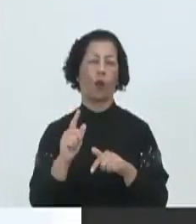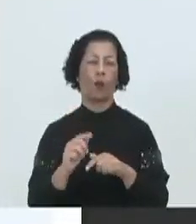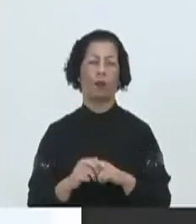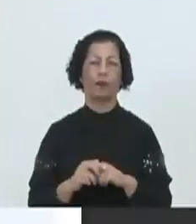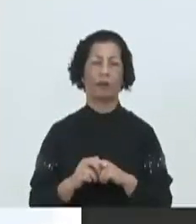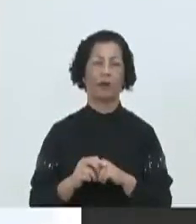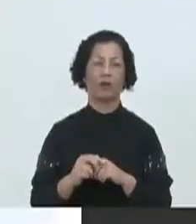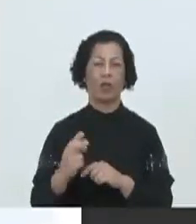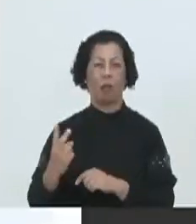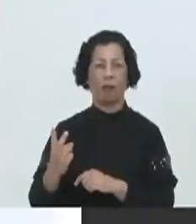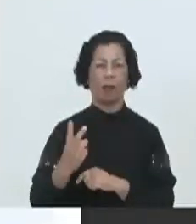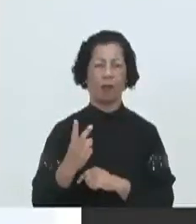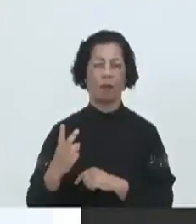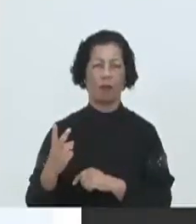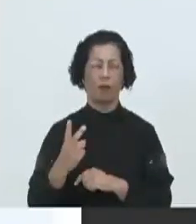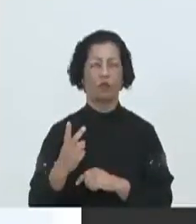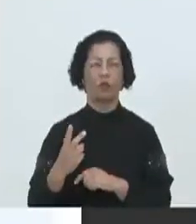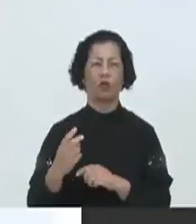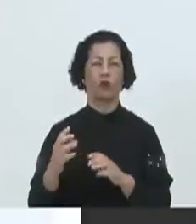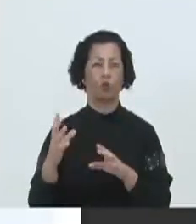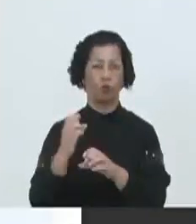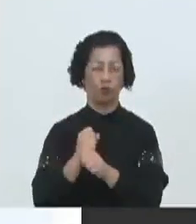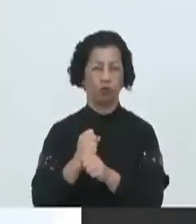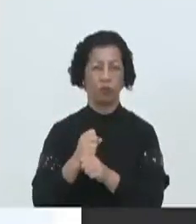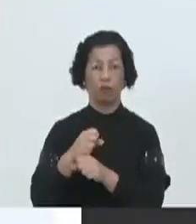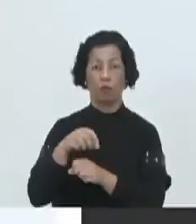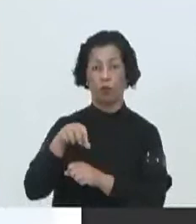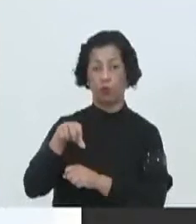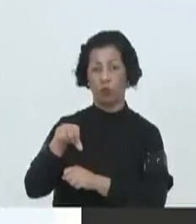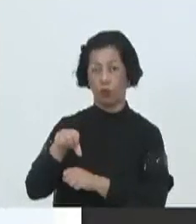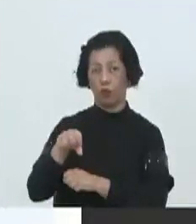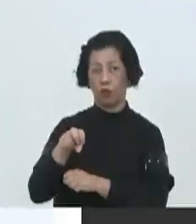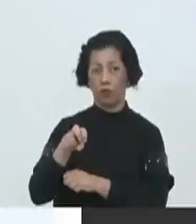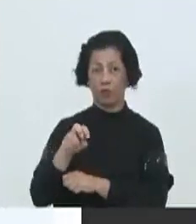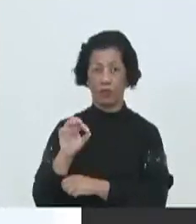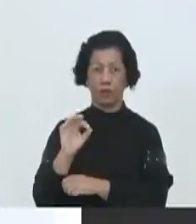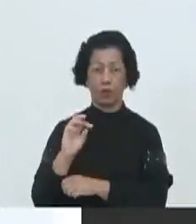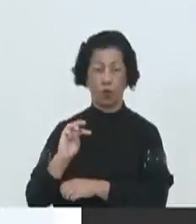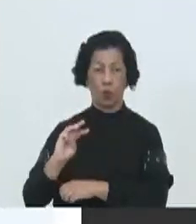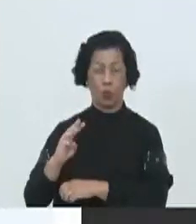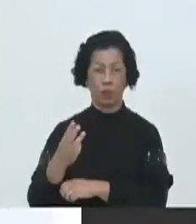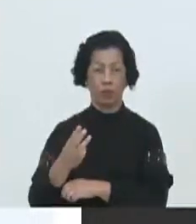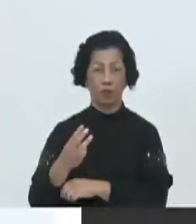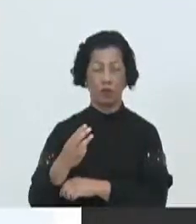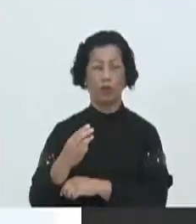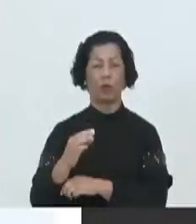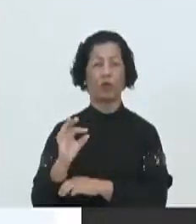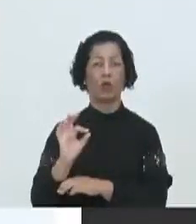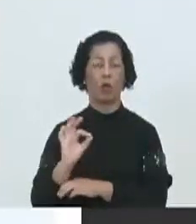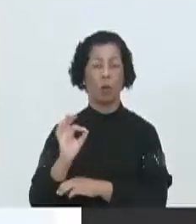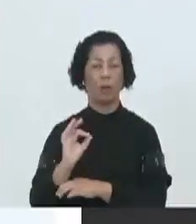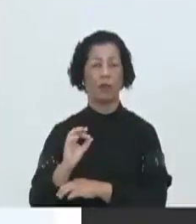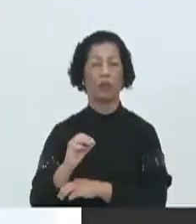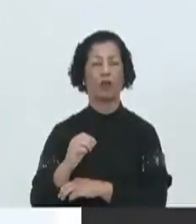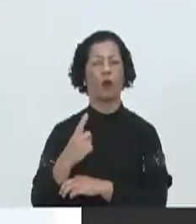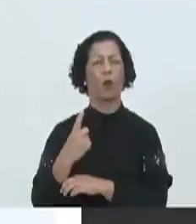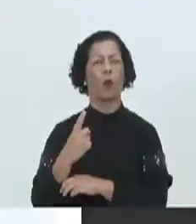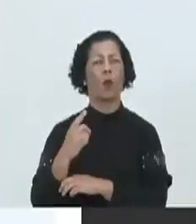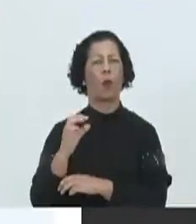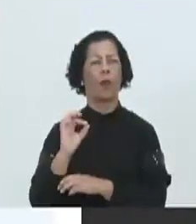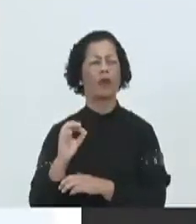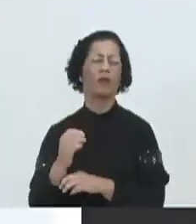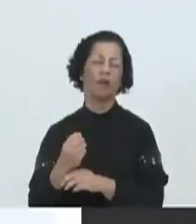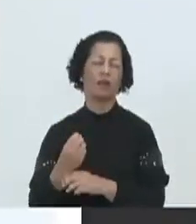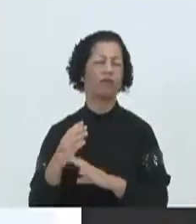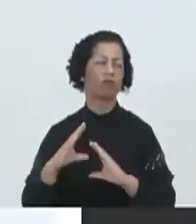gente elas somam 95 milhões O que significa 1,8 da receita corrente líquida bastante e confortavelmente